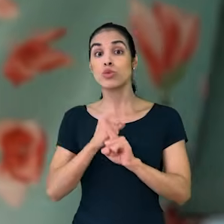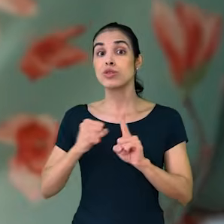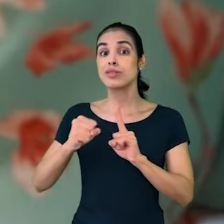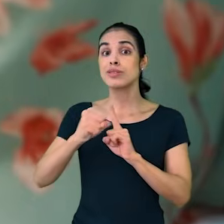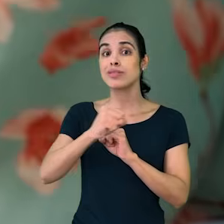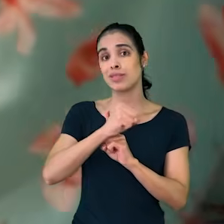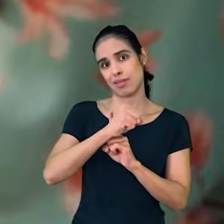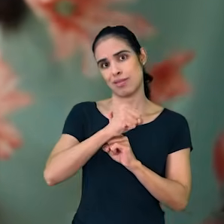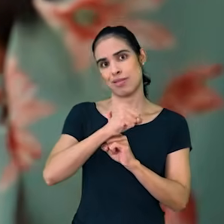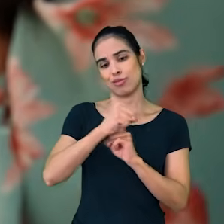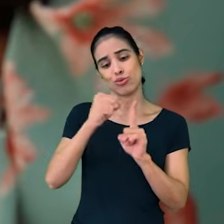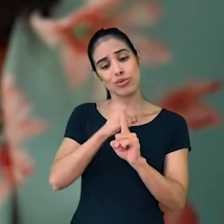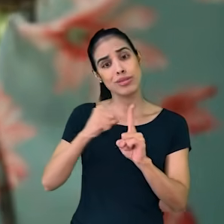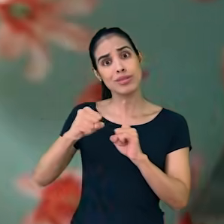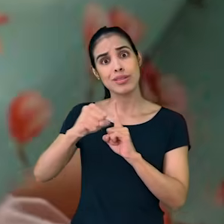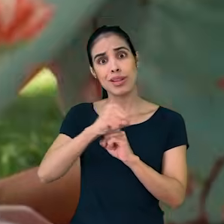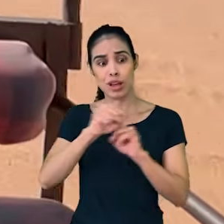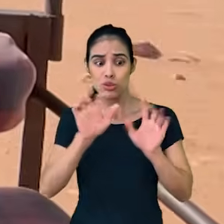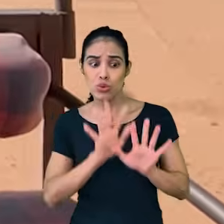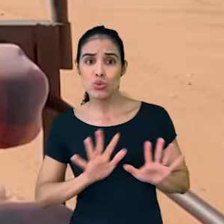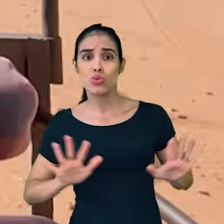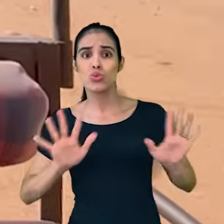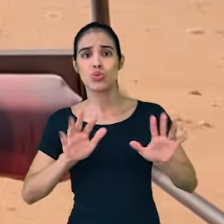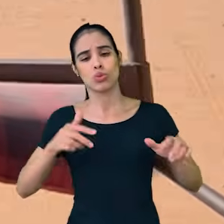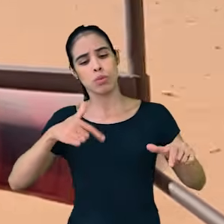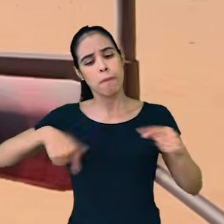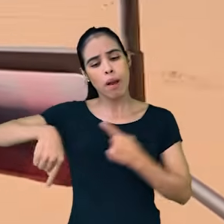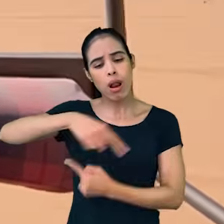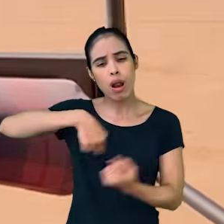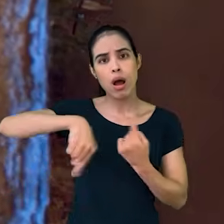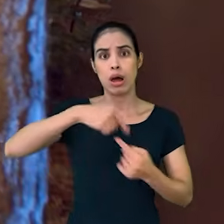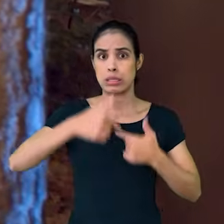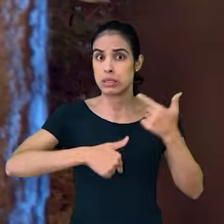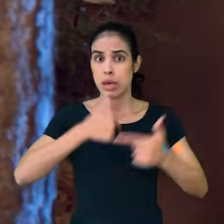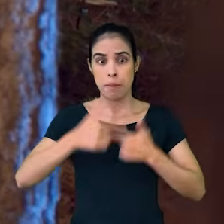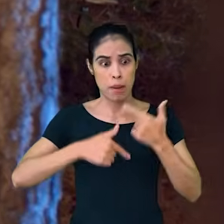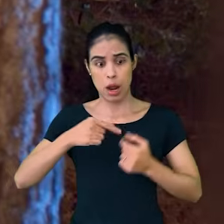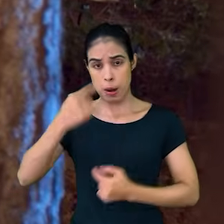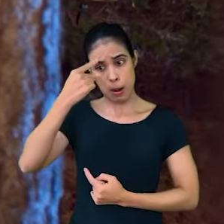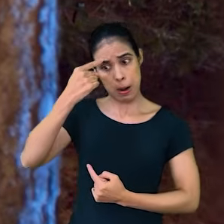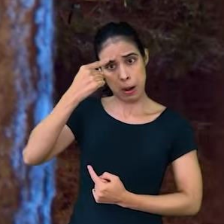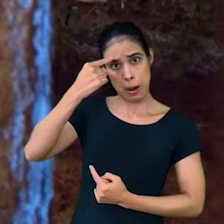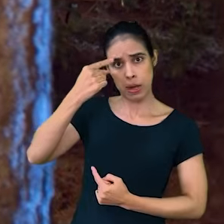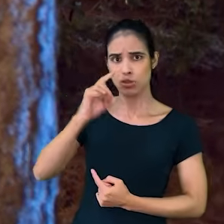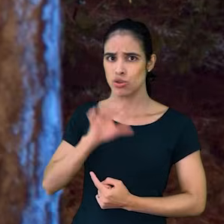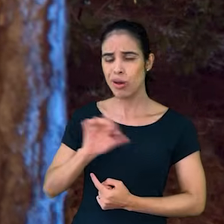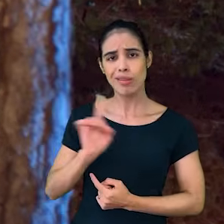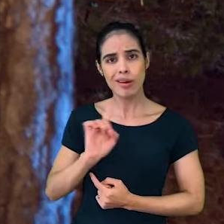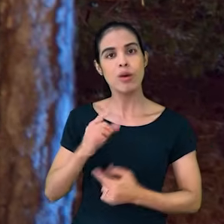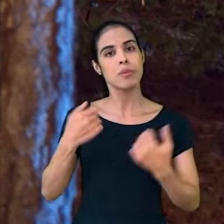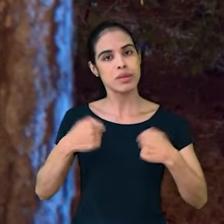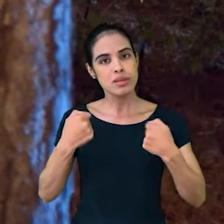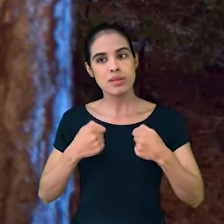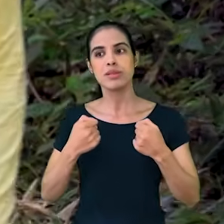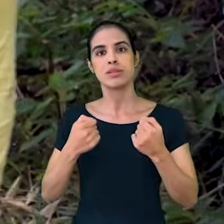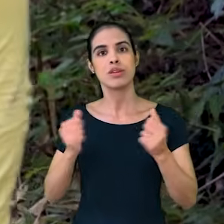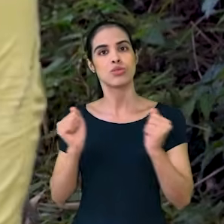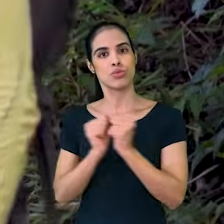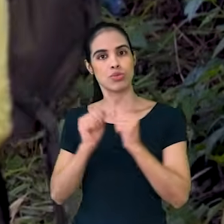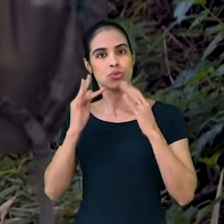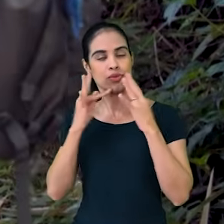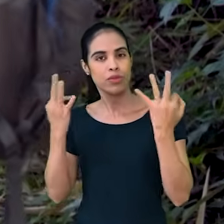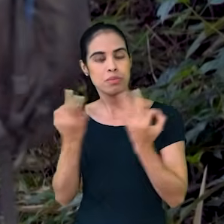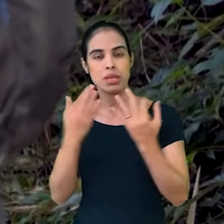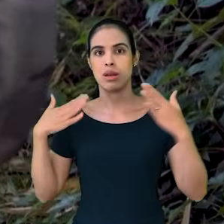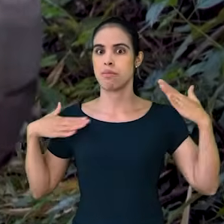uma perspectiva de entender que as pessoas, elas não podem somente viver para o trabalho, né? As pessoas geralmente ou saem para viajar com a família, ou elas